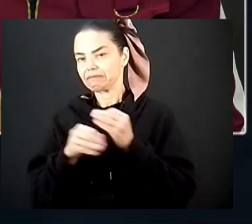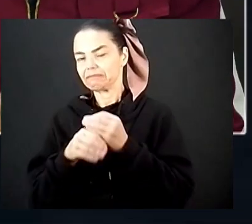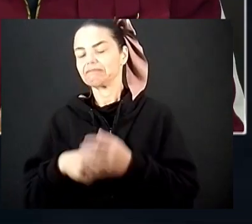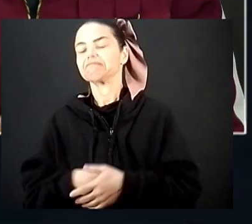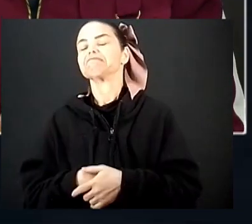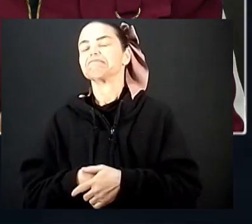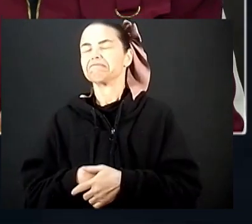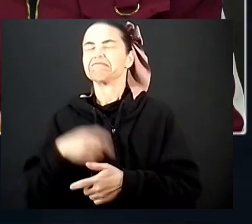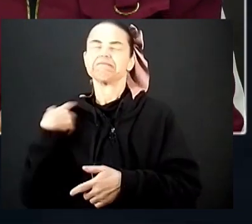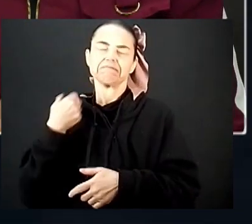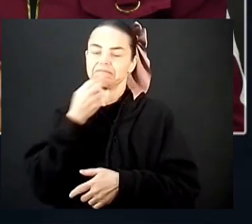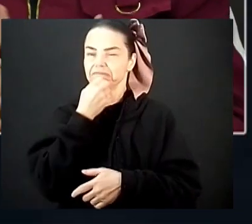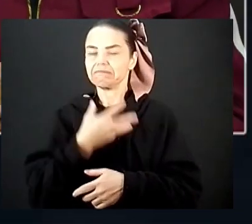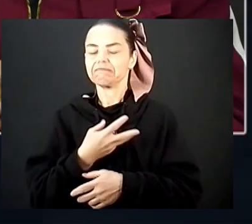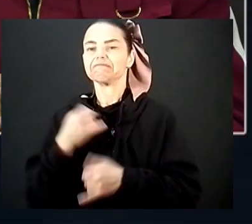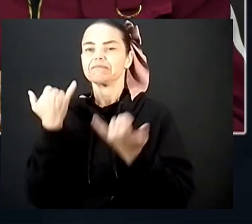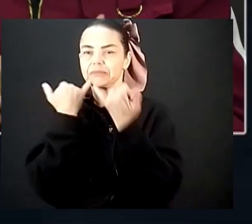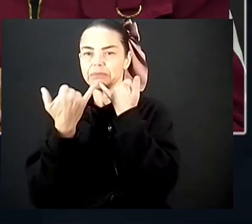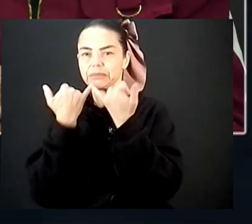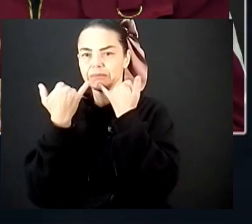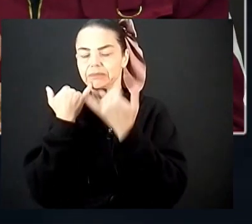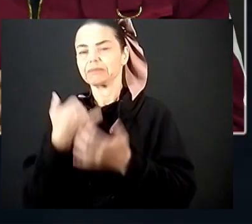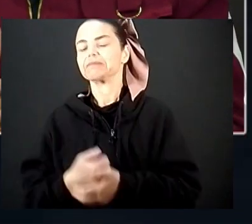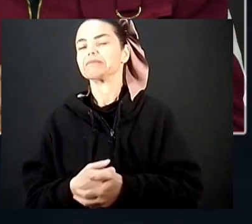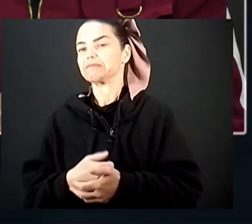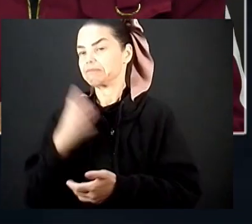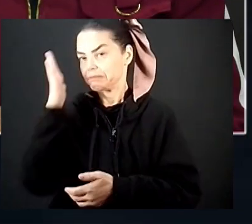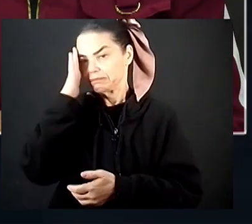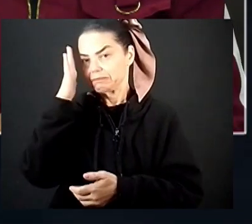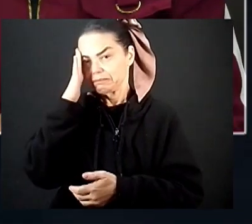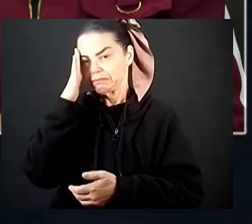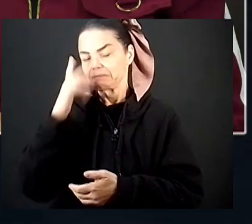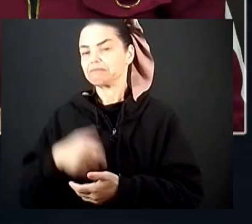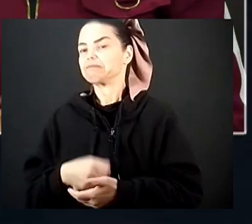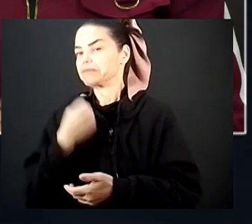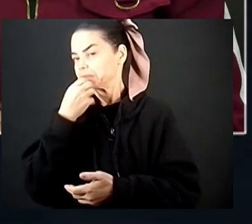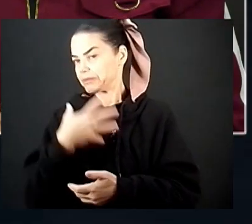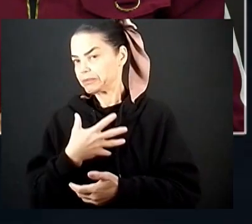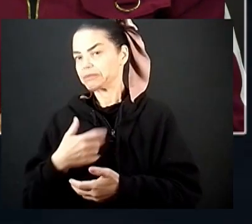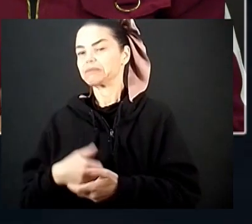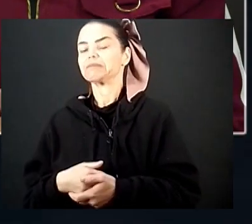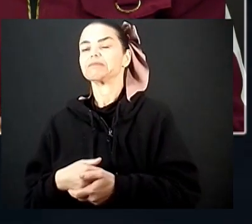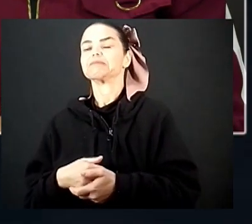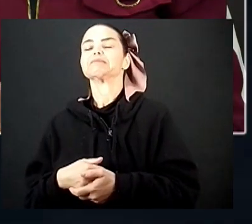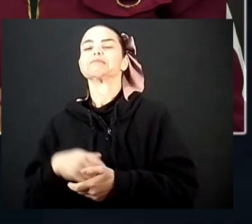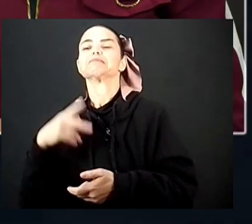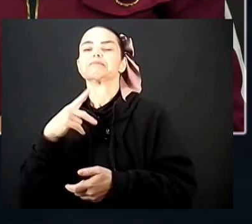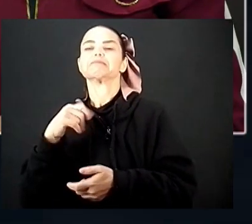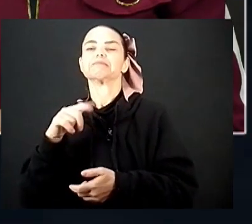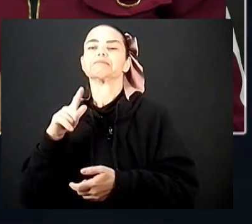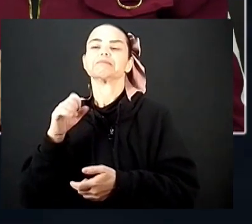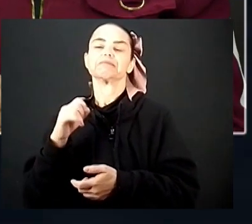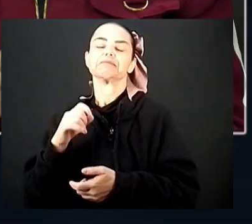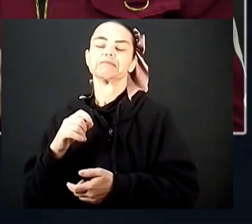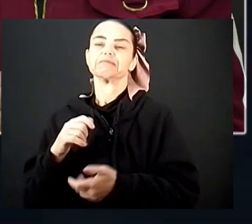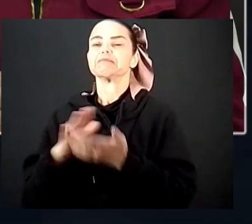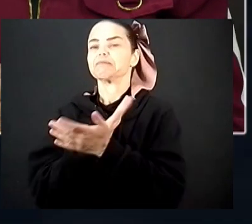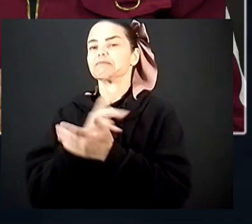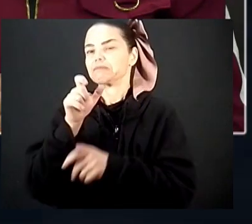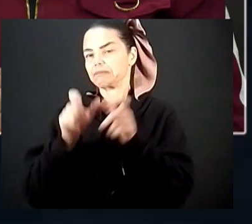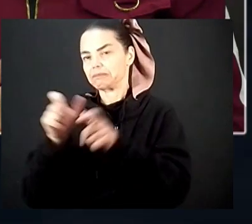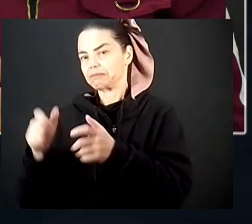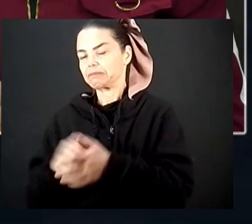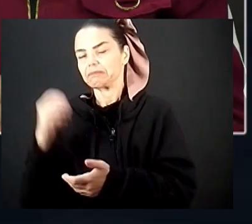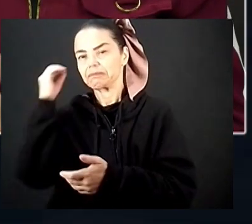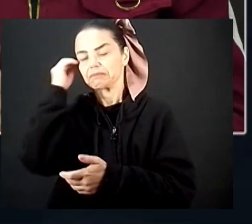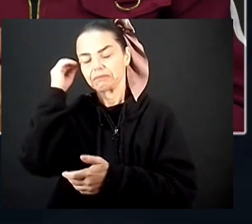com muita informação, muito entendimento, isso é bom demais. O Paulo Henrique do Centro, algumas pessoas tentam conquistar